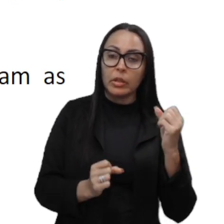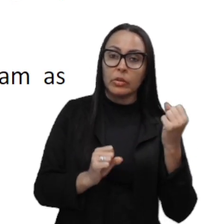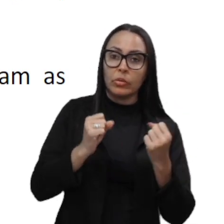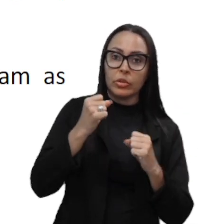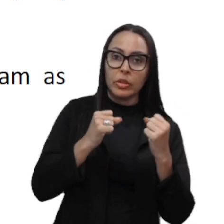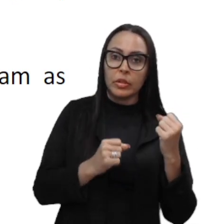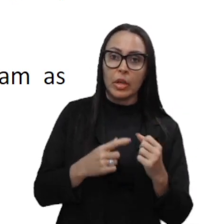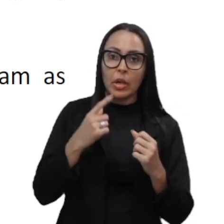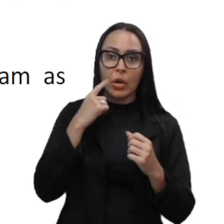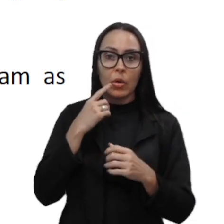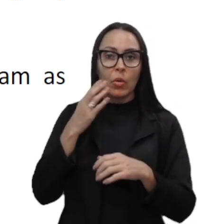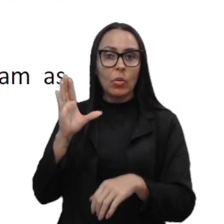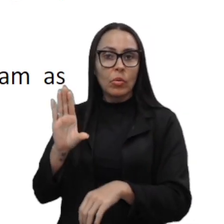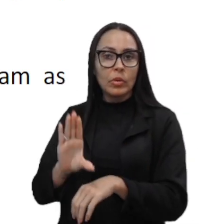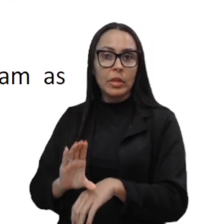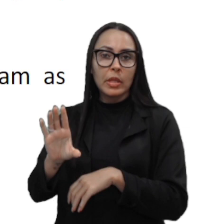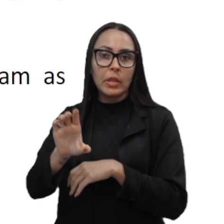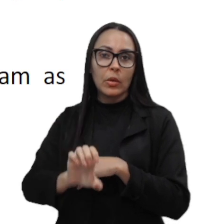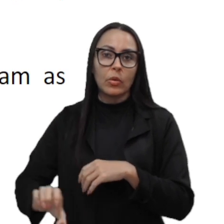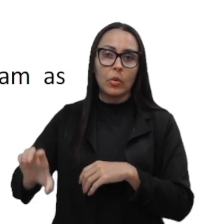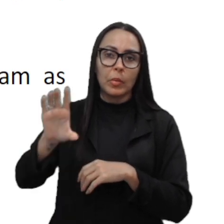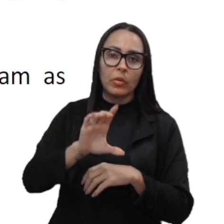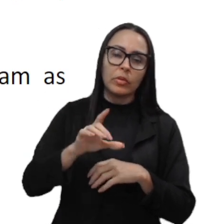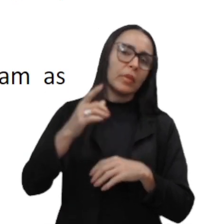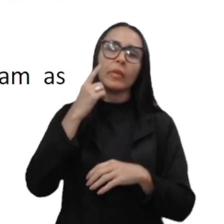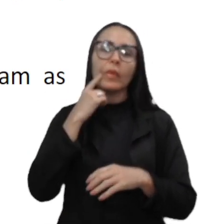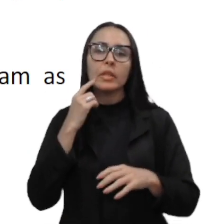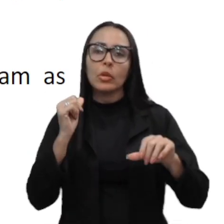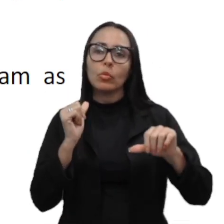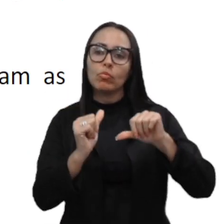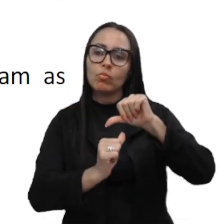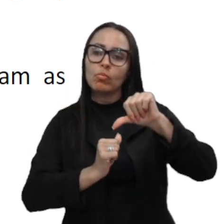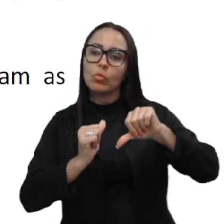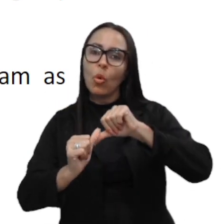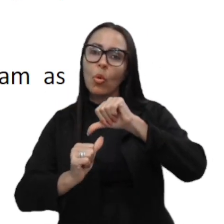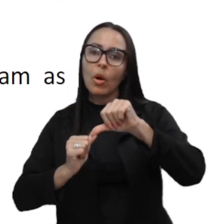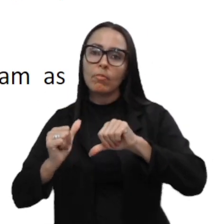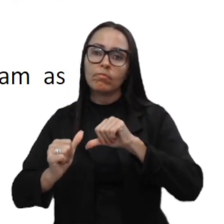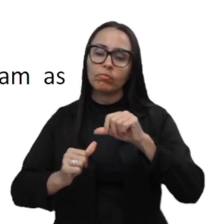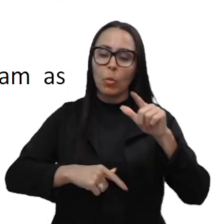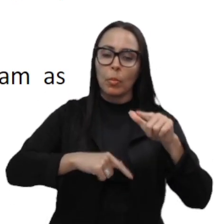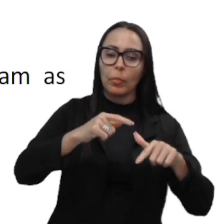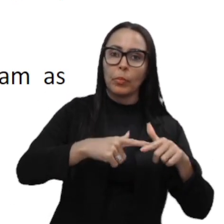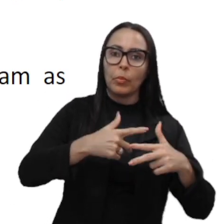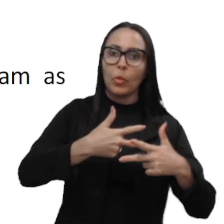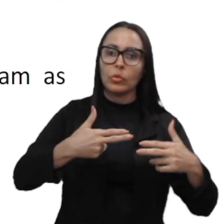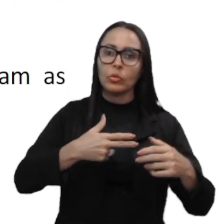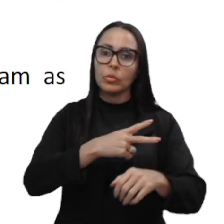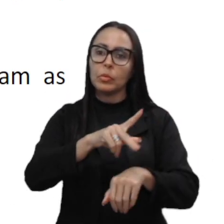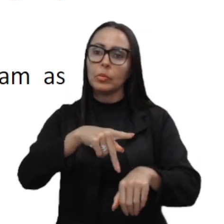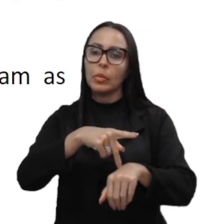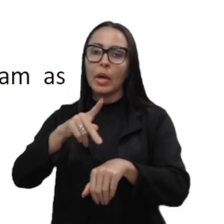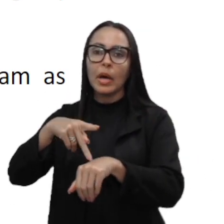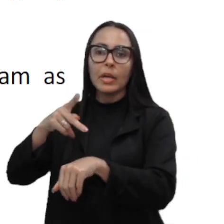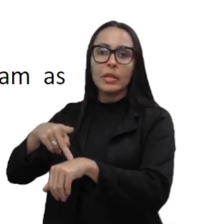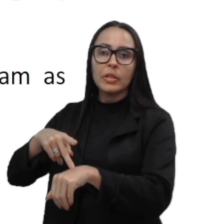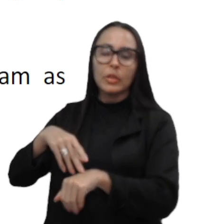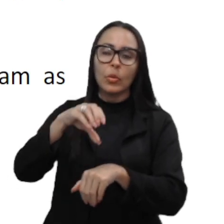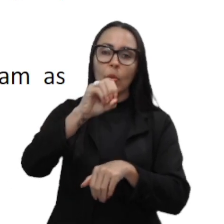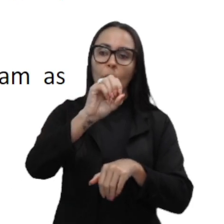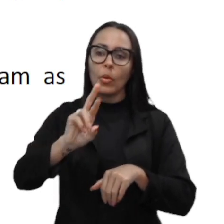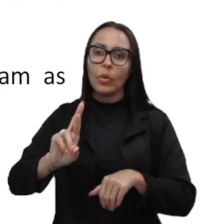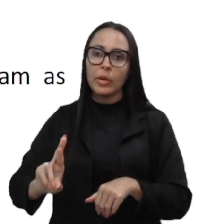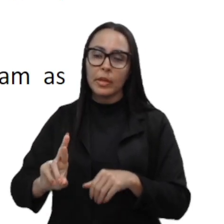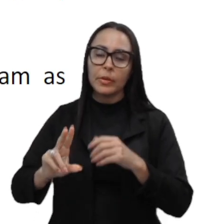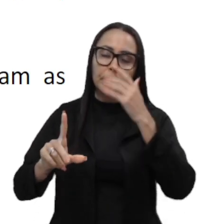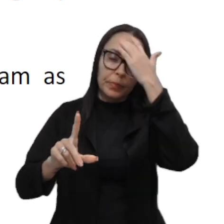continente europeu ele estava fazendo muitas trocas, muito comércio com os países do Oriente,